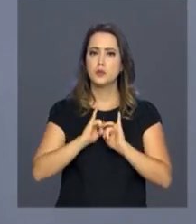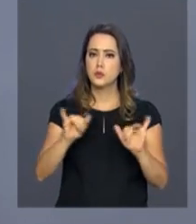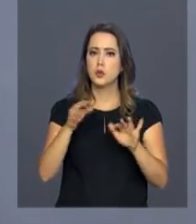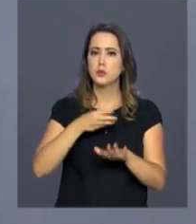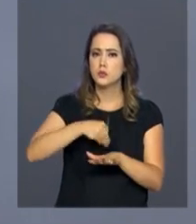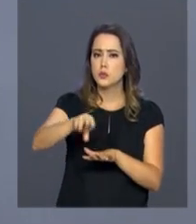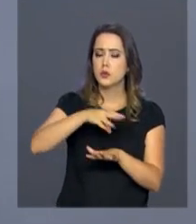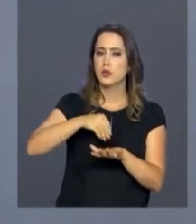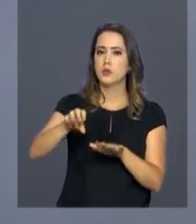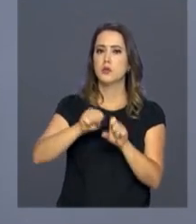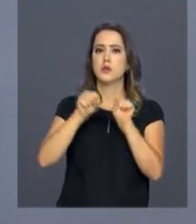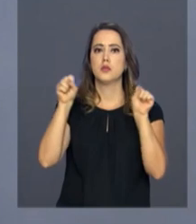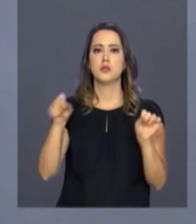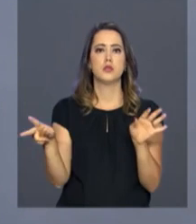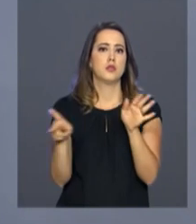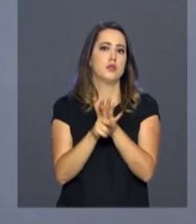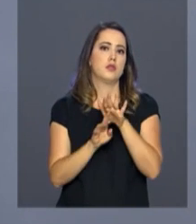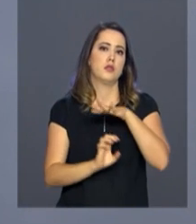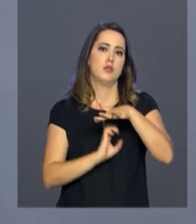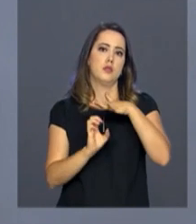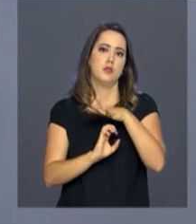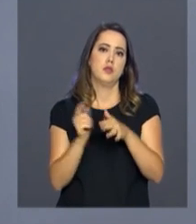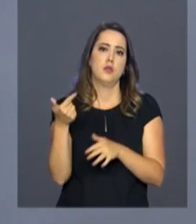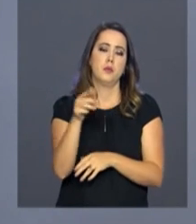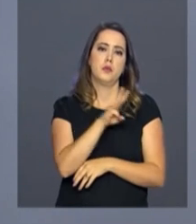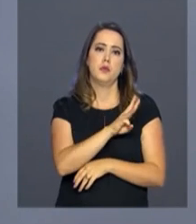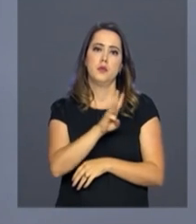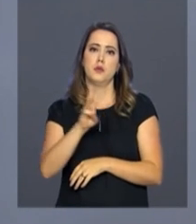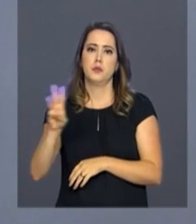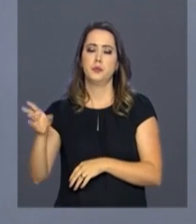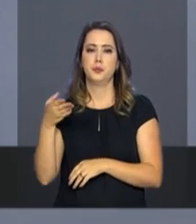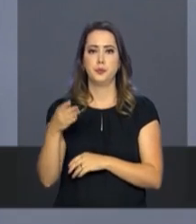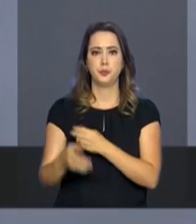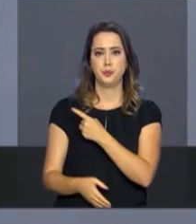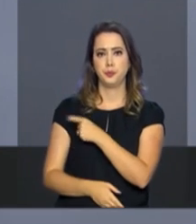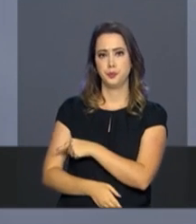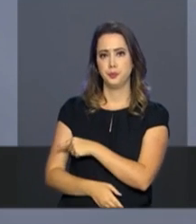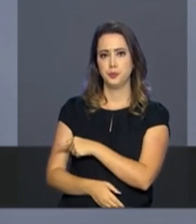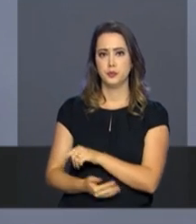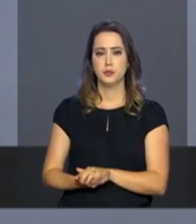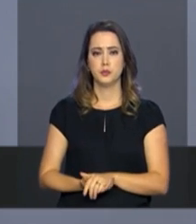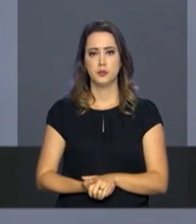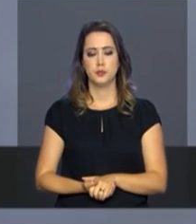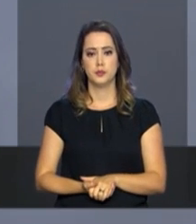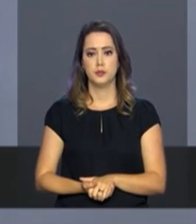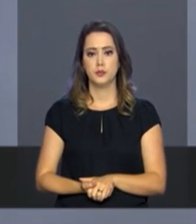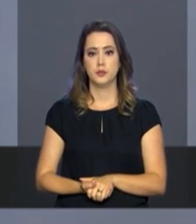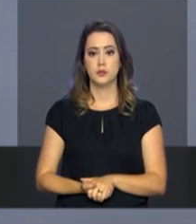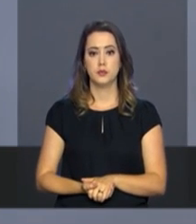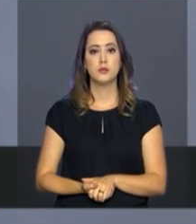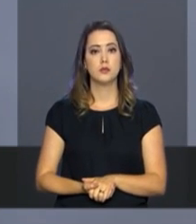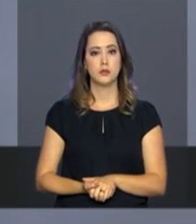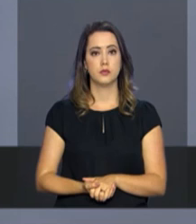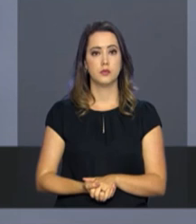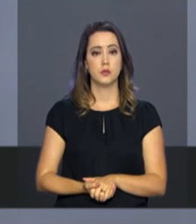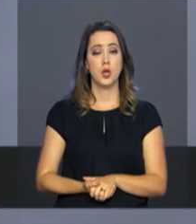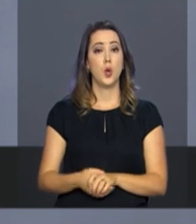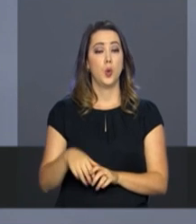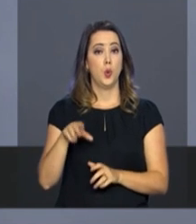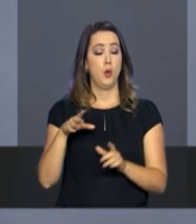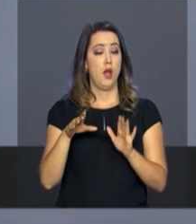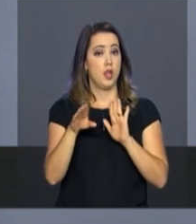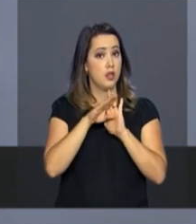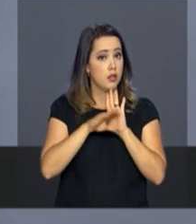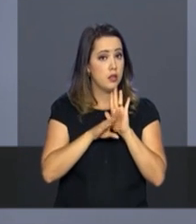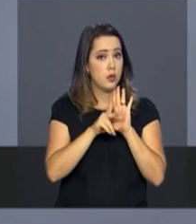encaminhados pelos sistemas das próprias empresas ou pelo site portal.essocial.gov.br. O cronograma do